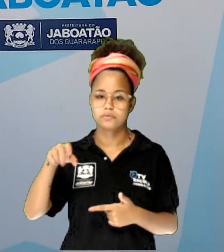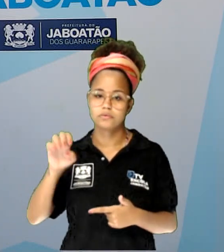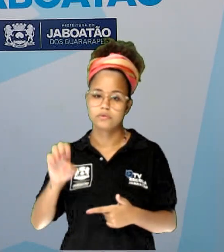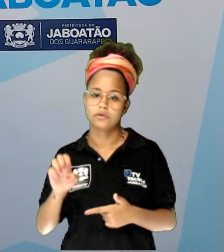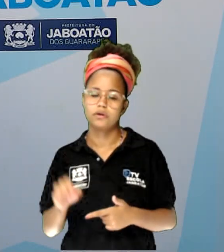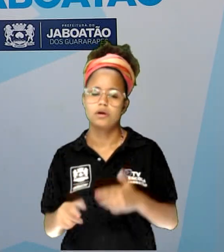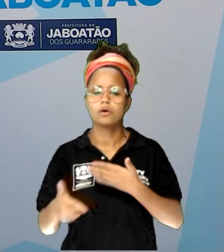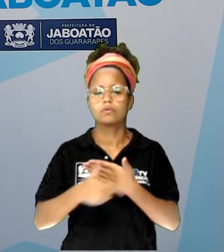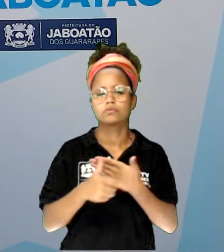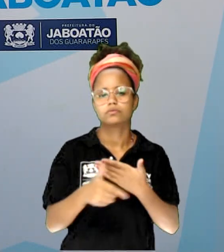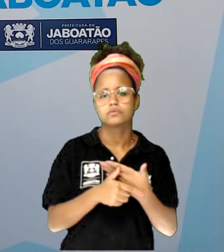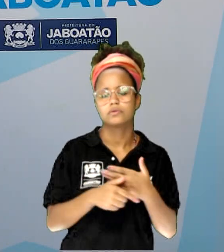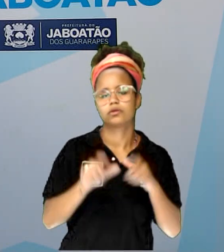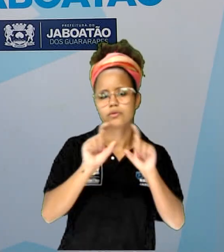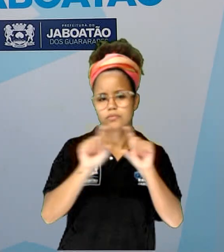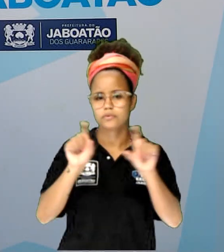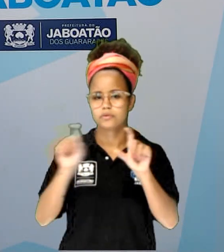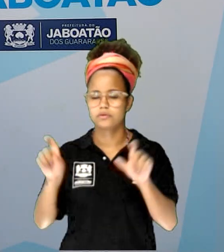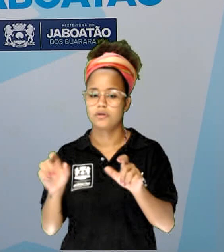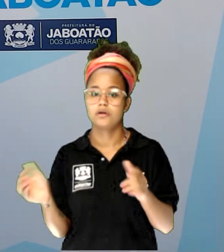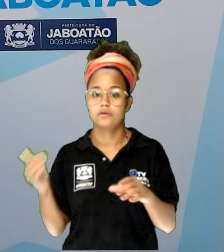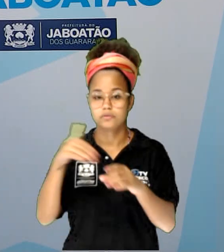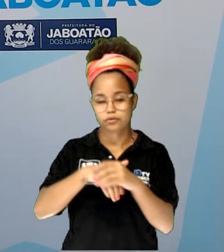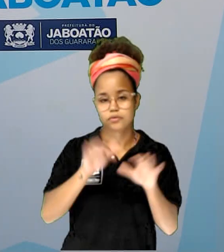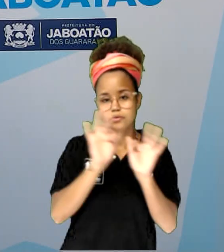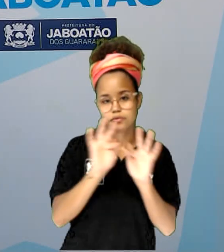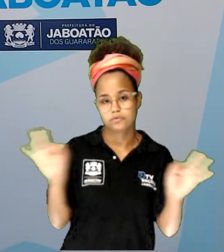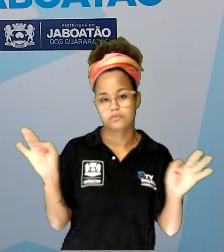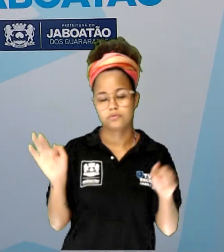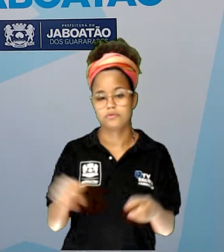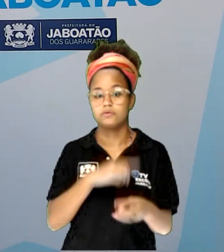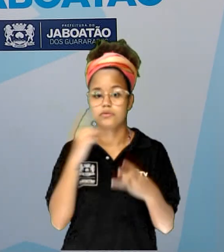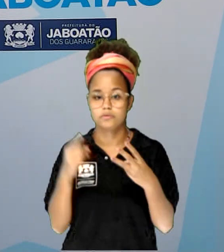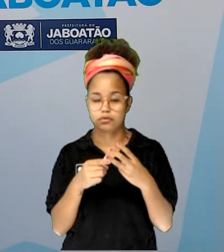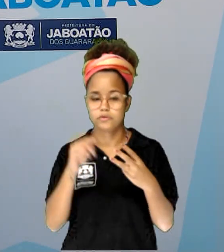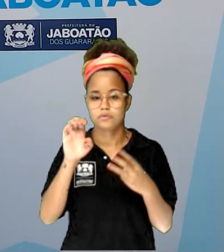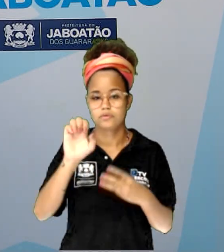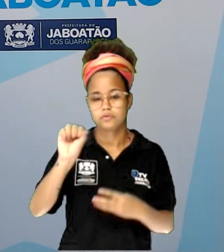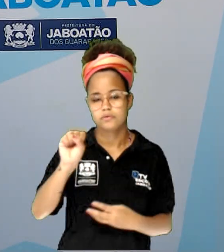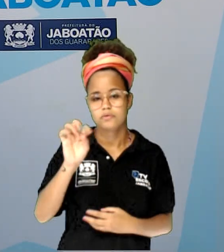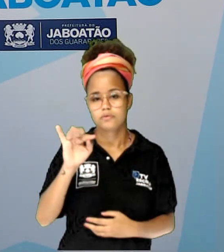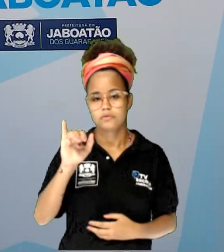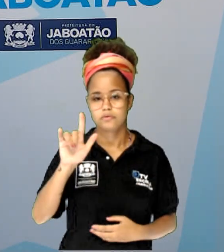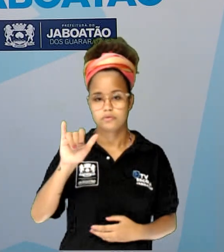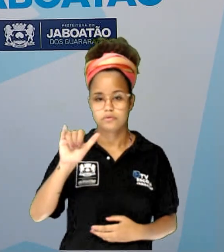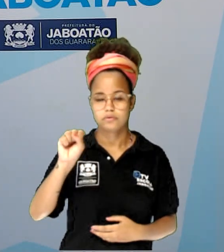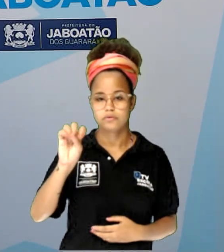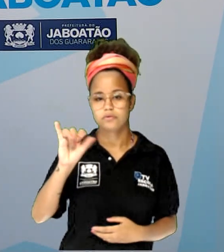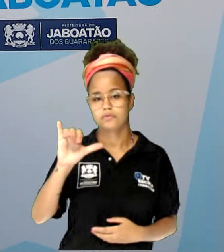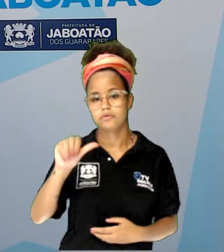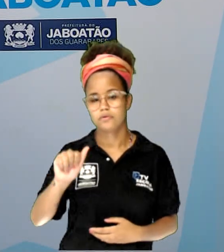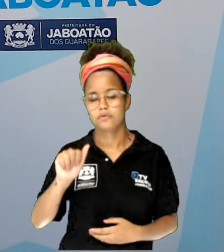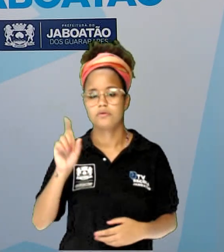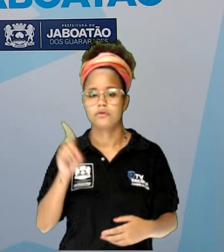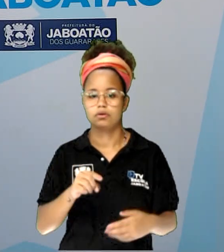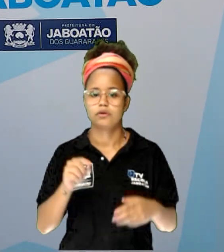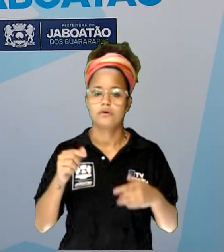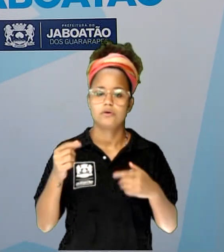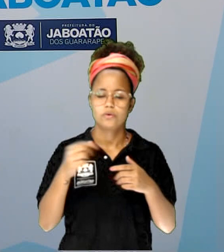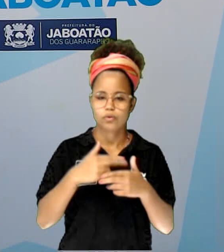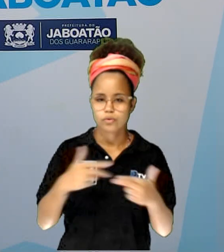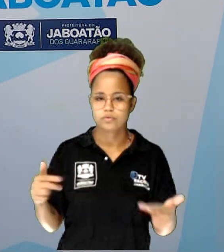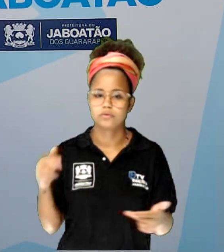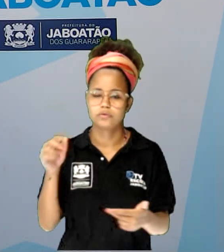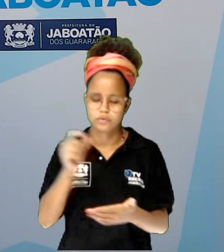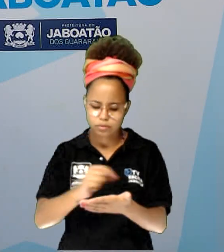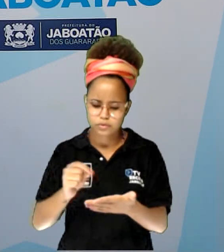orações. Então, qual é a função que cada termo vai assumir? E a estilística são alguns recursos que os autores utilizam para causar alguns